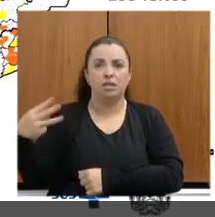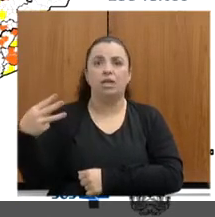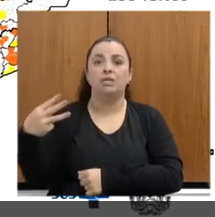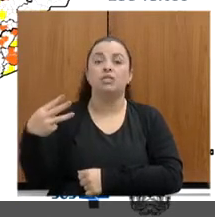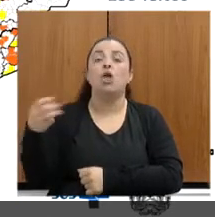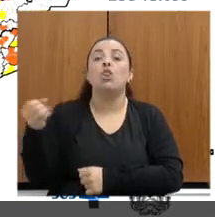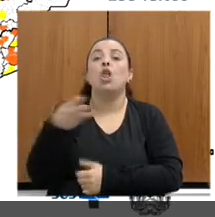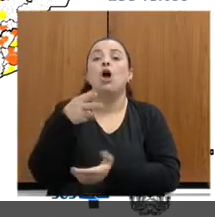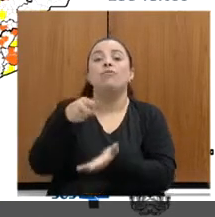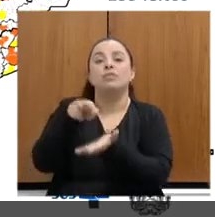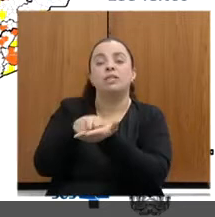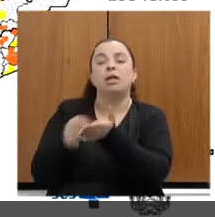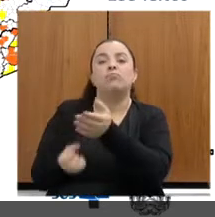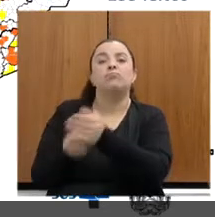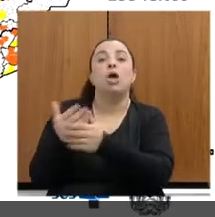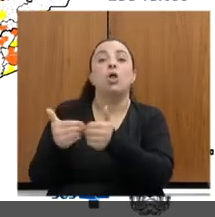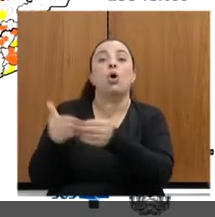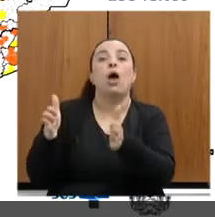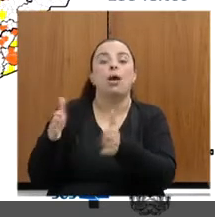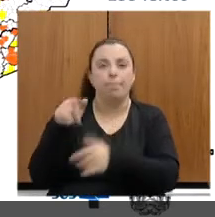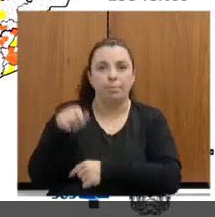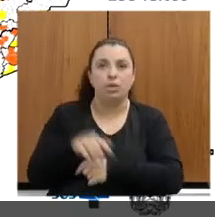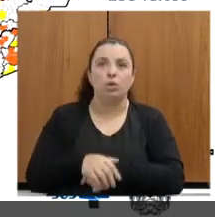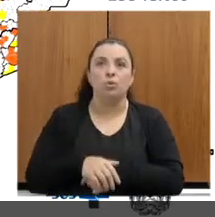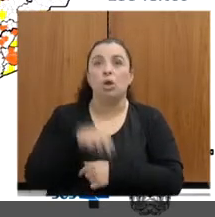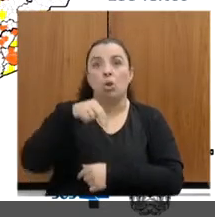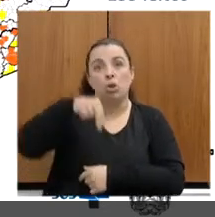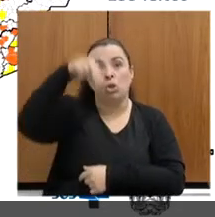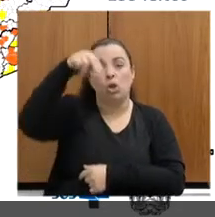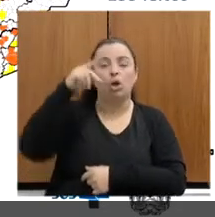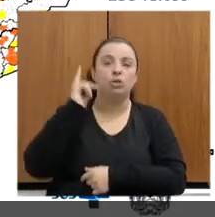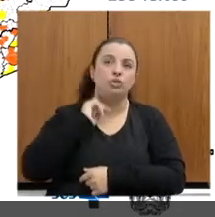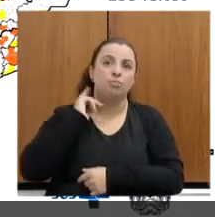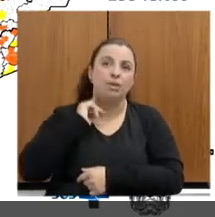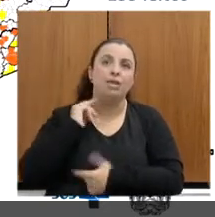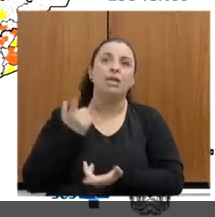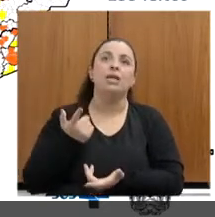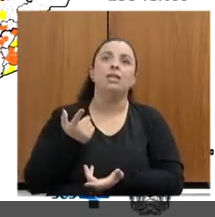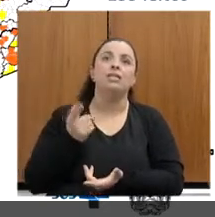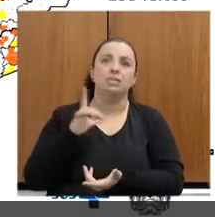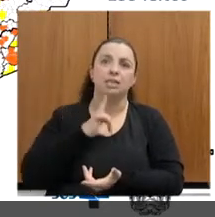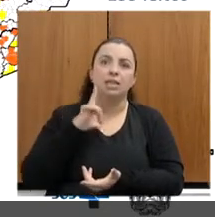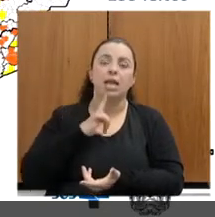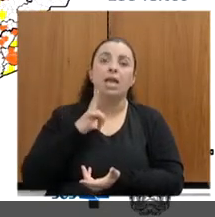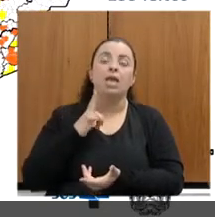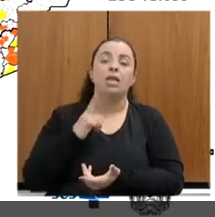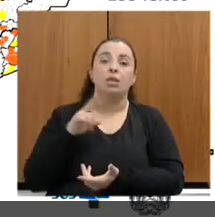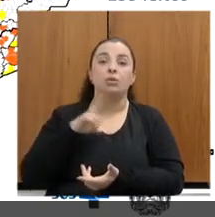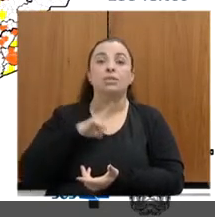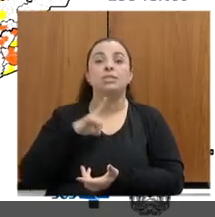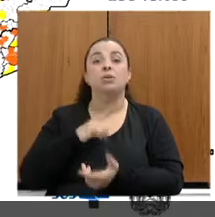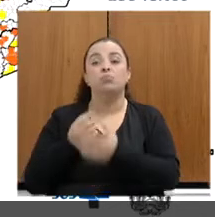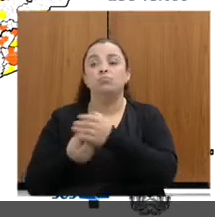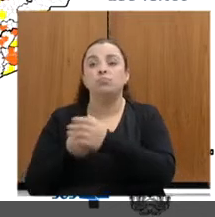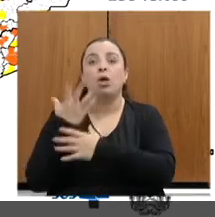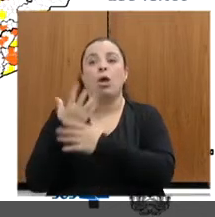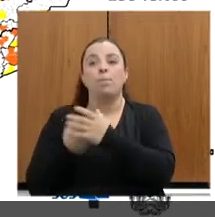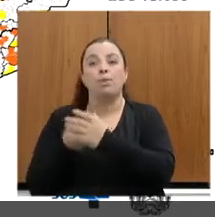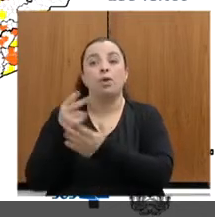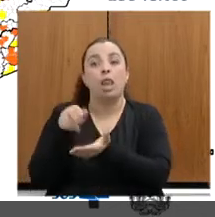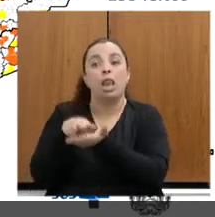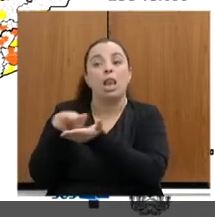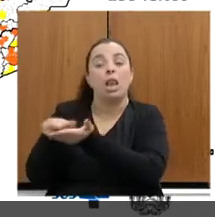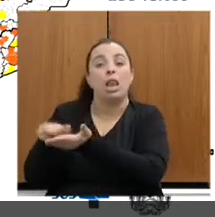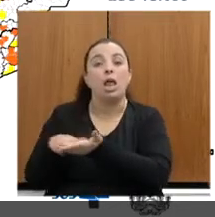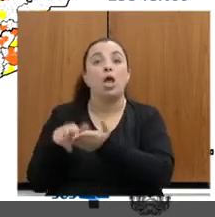agora tem um Amarelinho no extremo norte também de Minas então nós estamos indo na Vale do